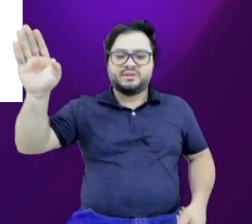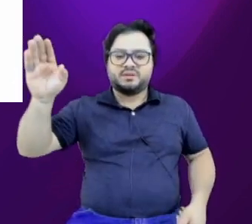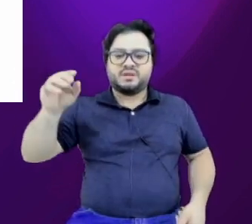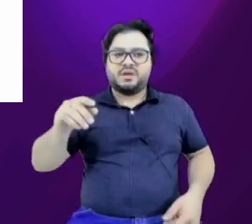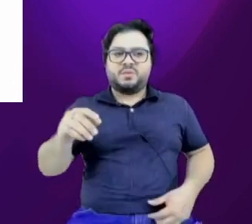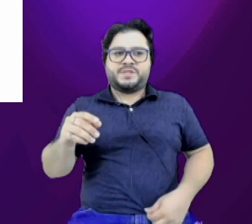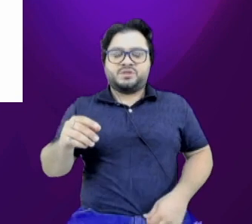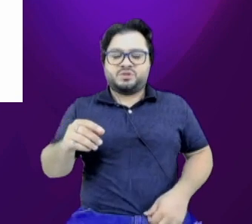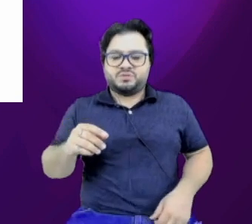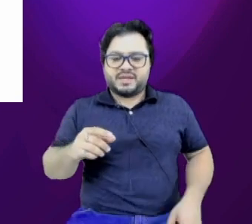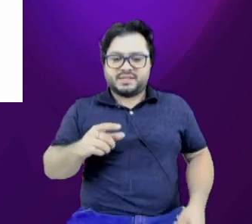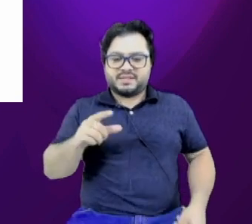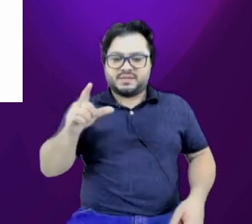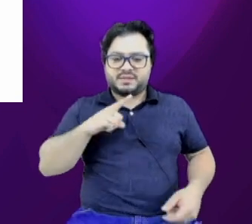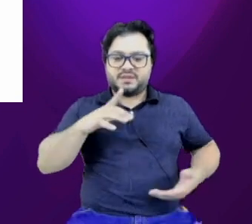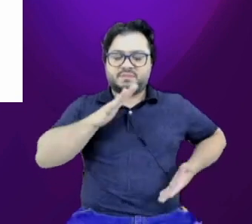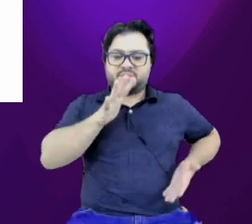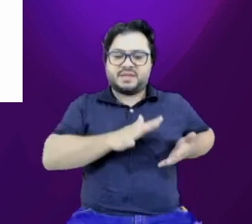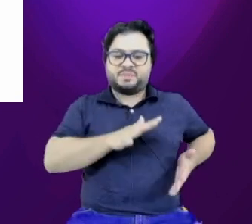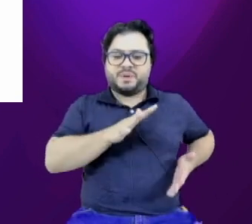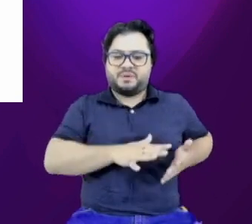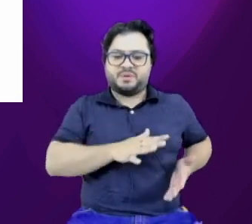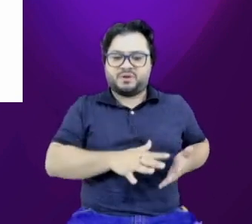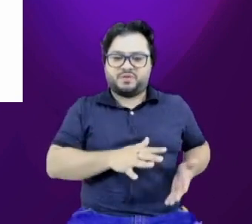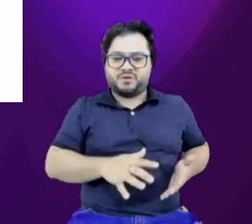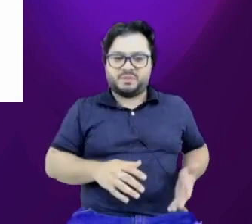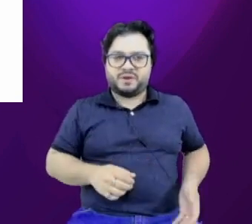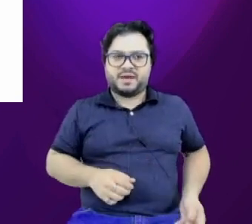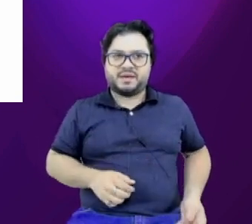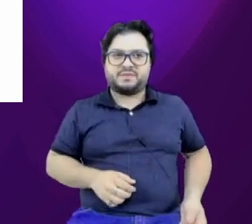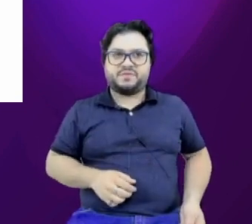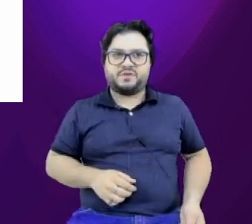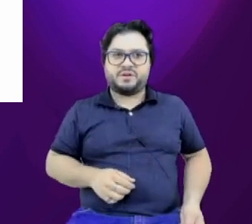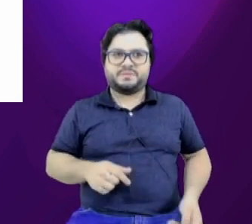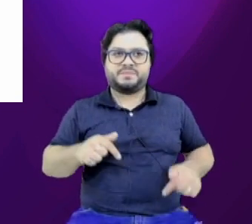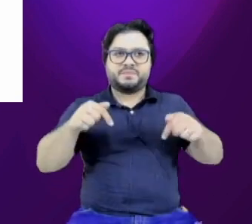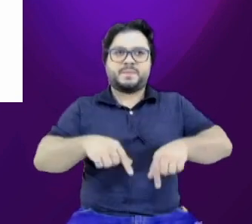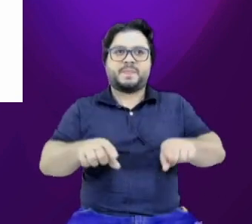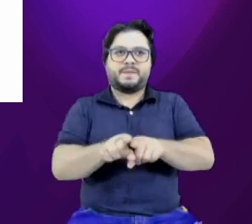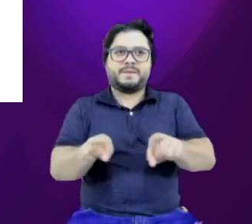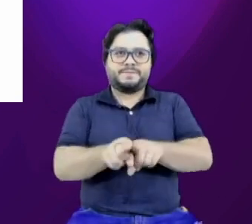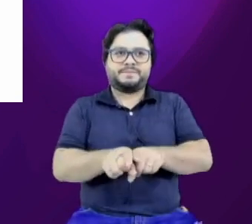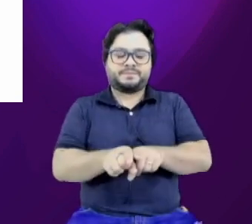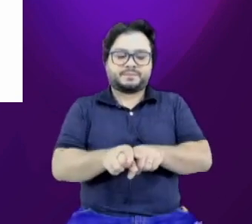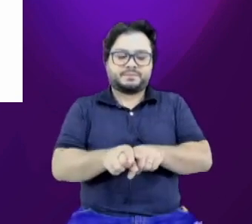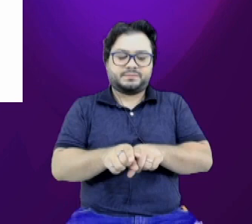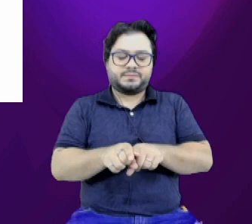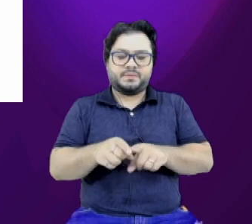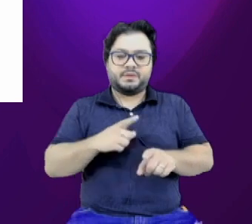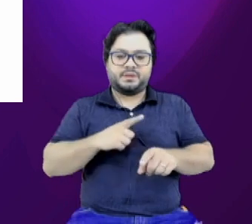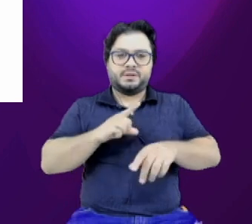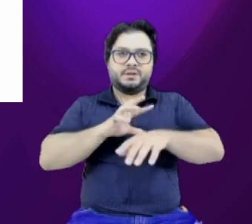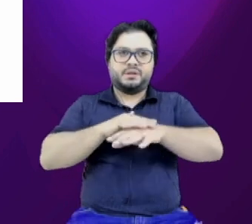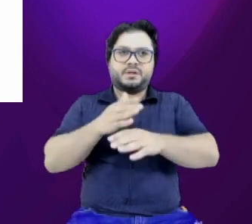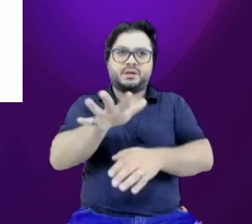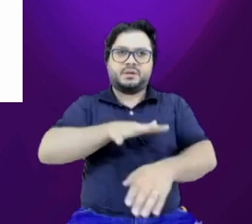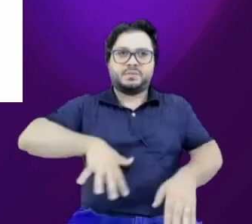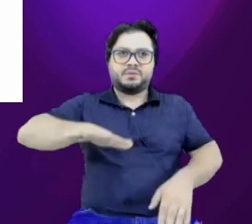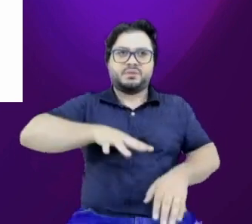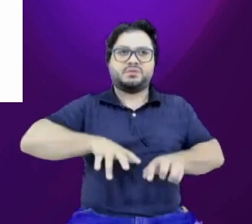pulmão com câncer avançado. Aqui também a patologia digital e